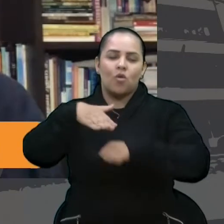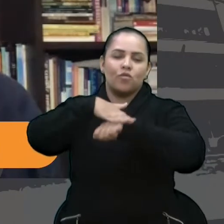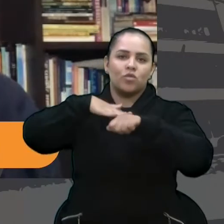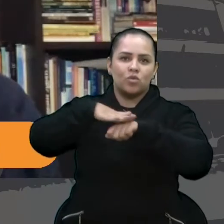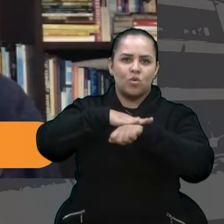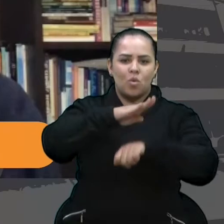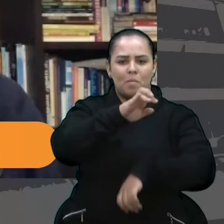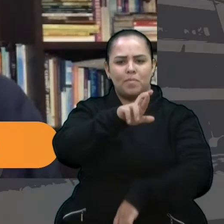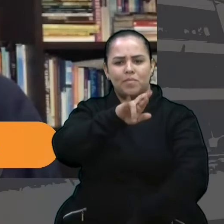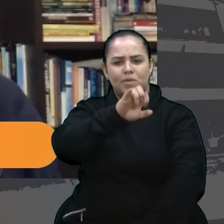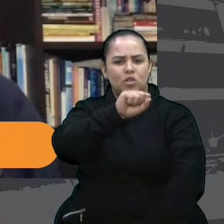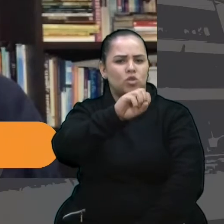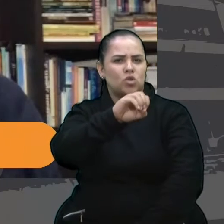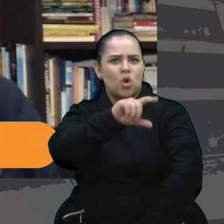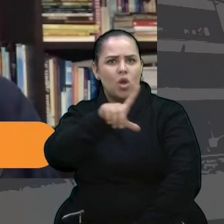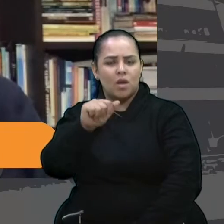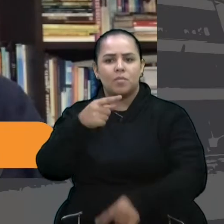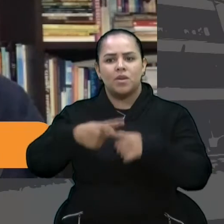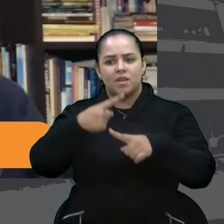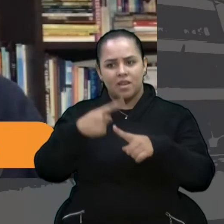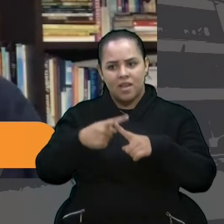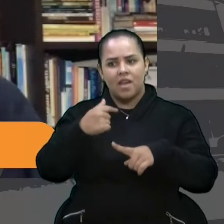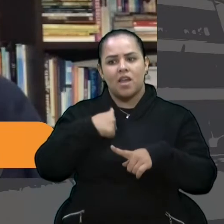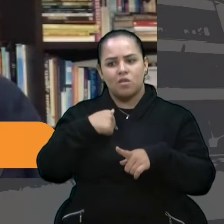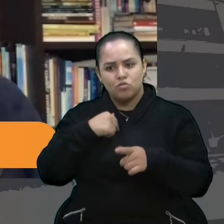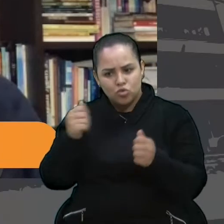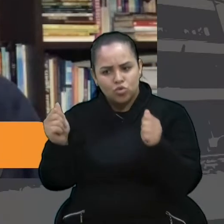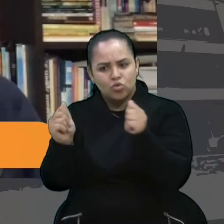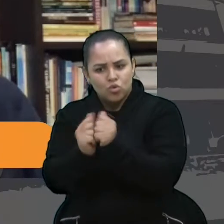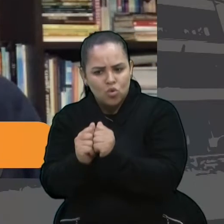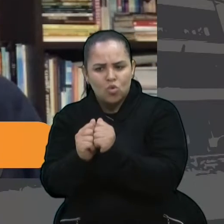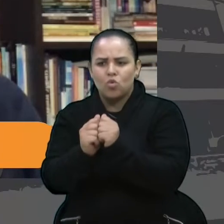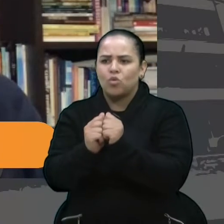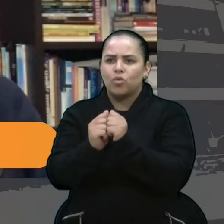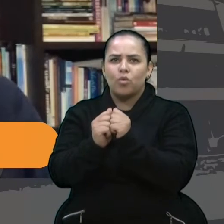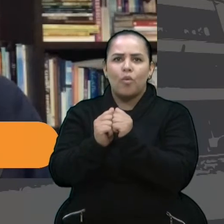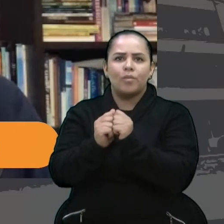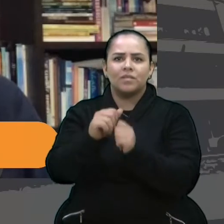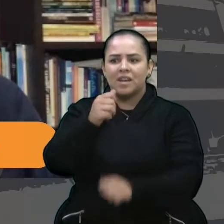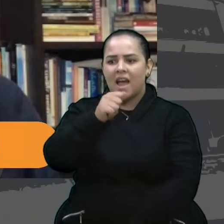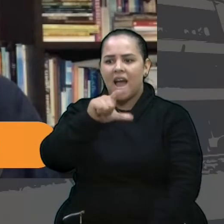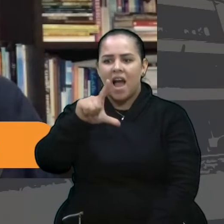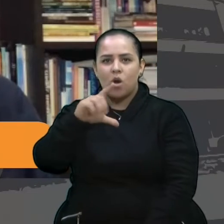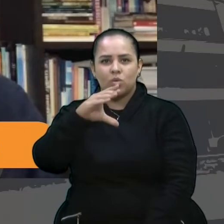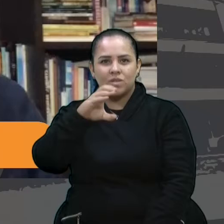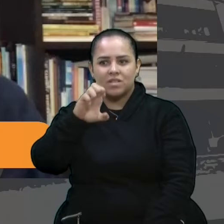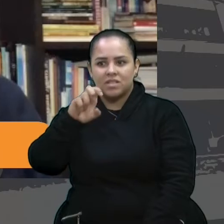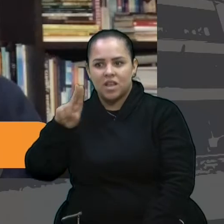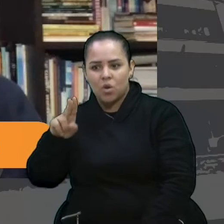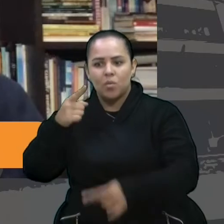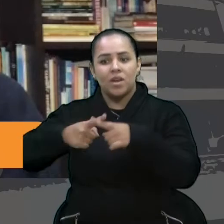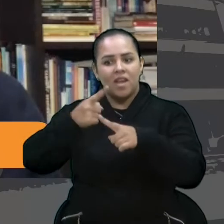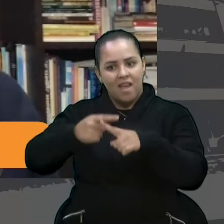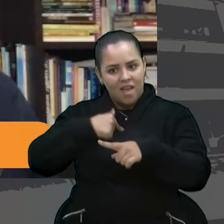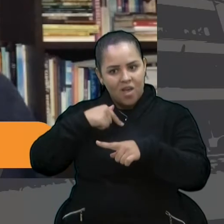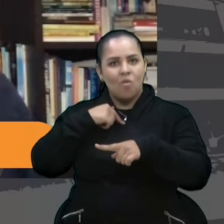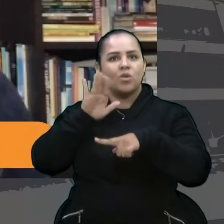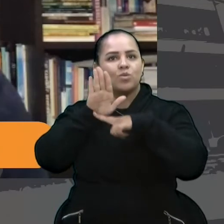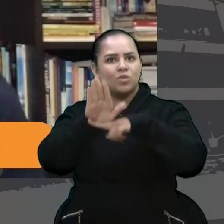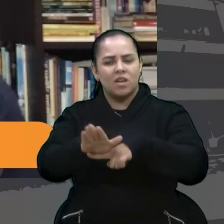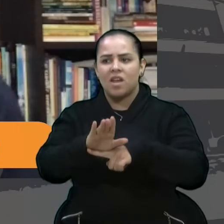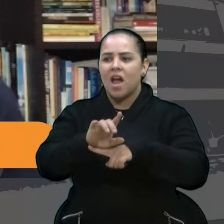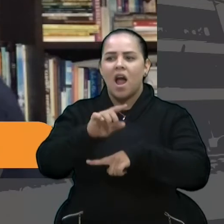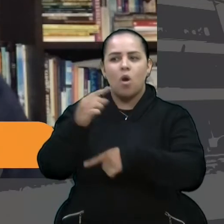o Freitas Nobre, líder da oposição, por meu intermédio, conversou com Alceu Colares por meu intermédio, alguns